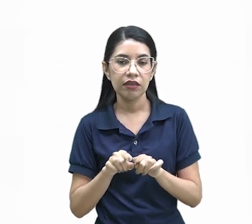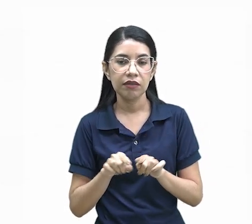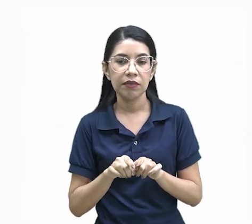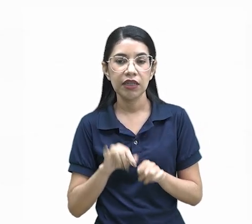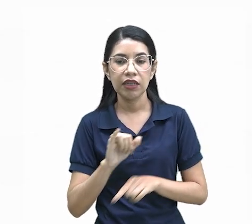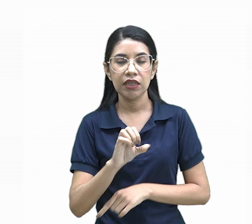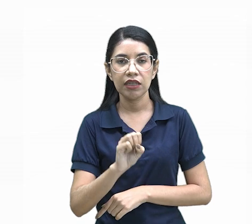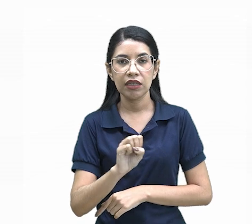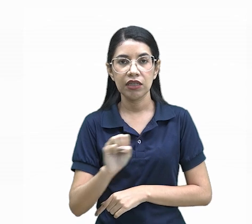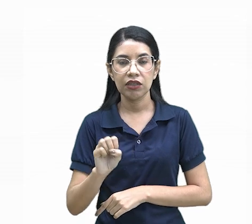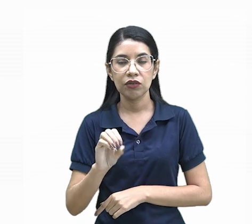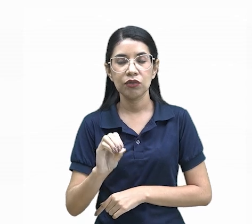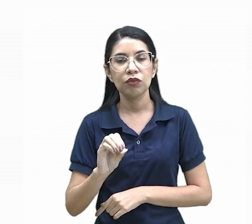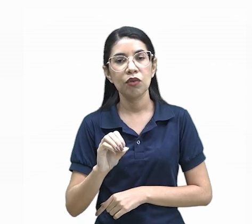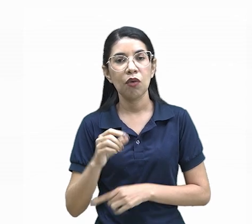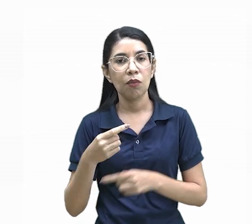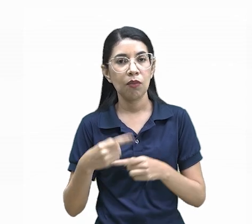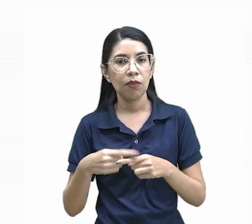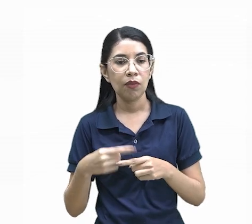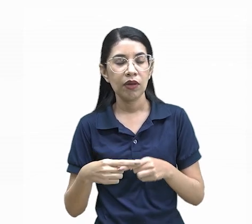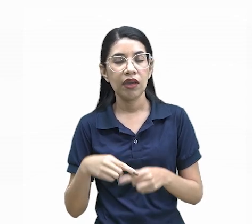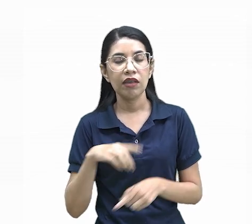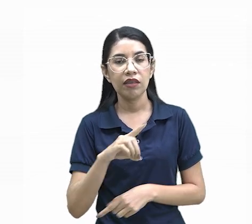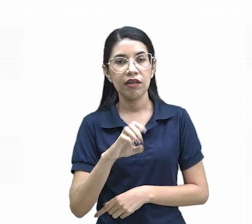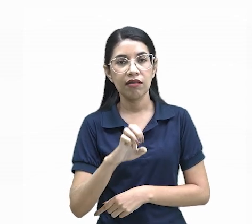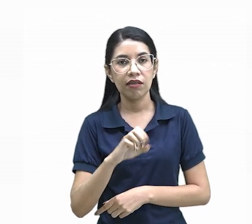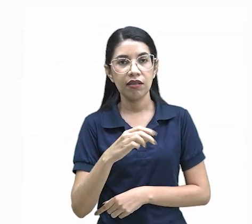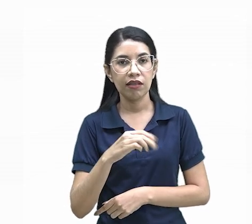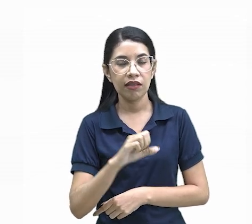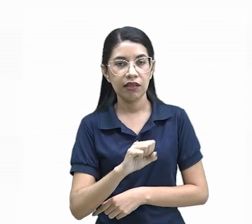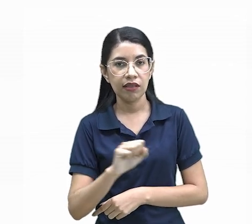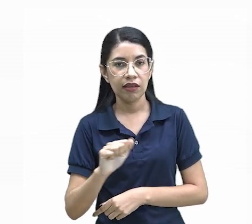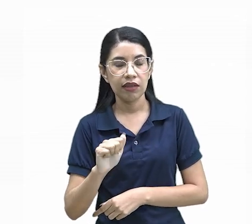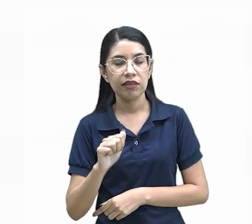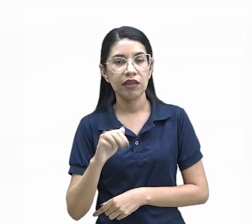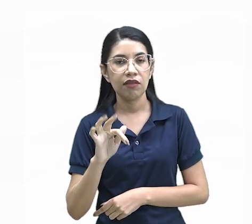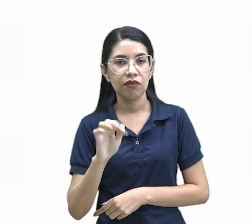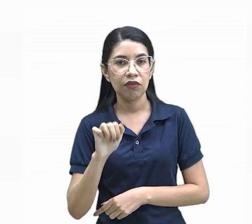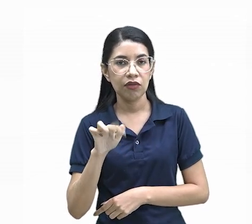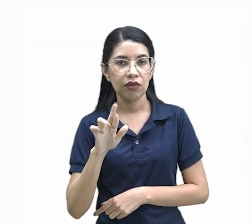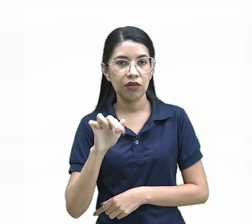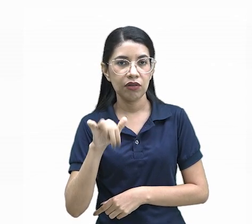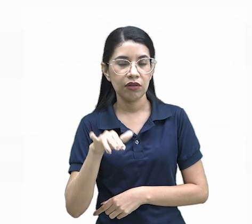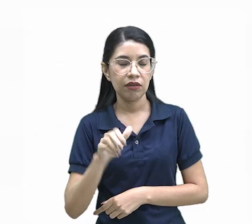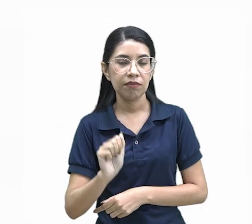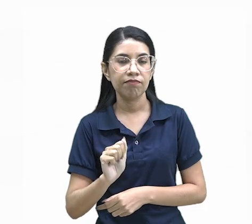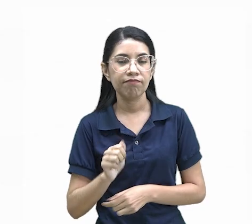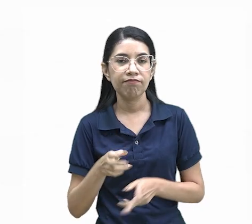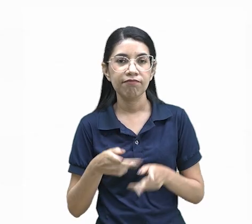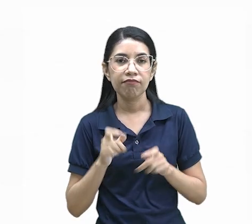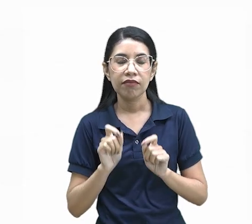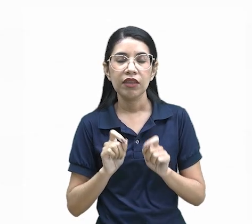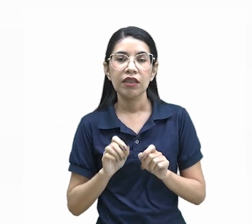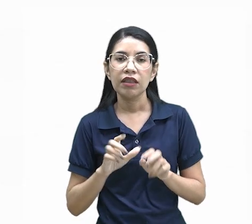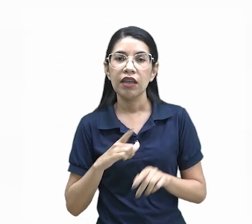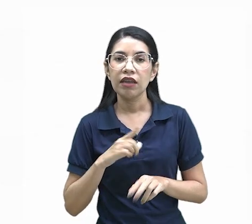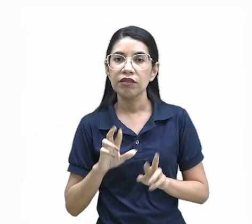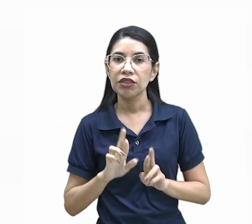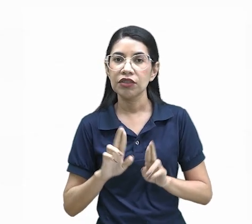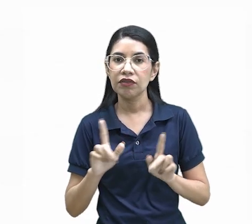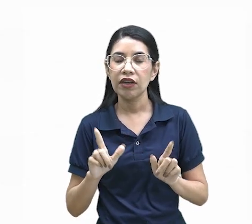Isso porque dessa forma, desse modo, né? Vejam então que nós temos a diferença entre